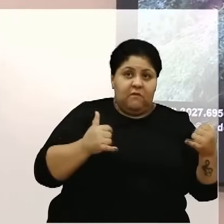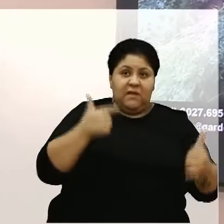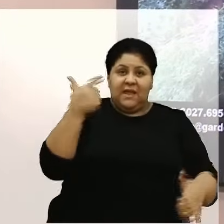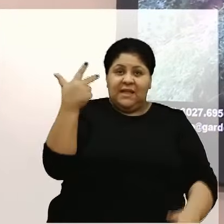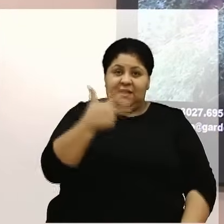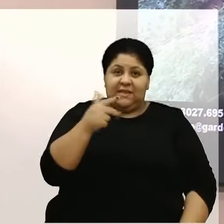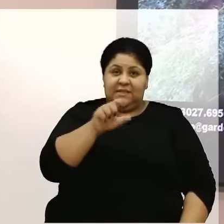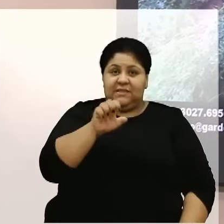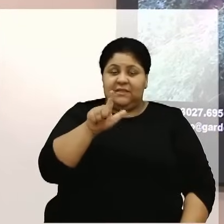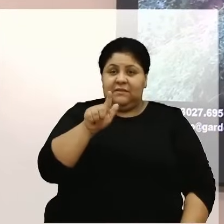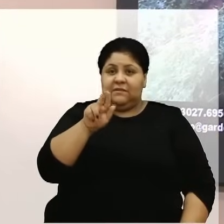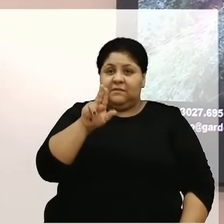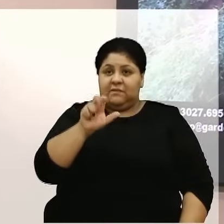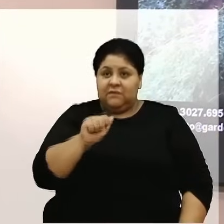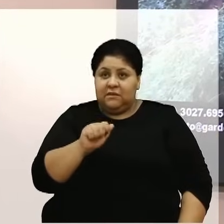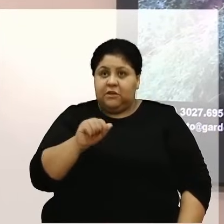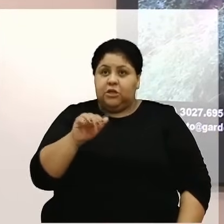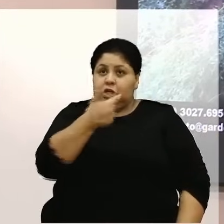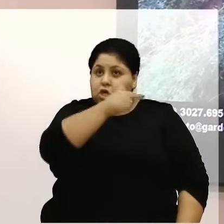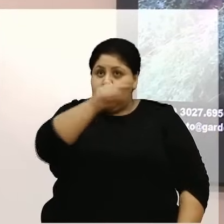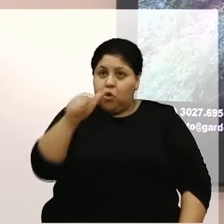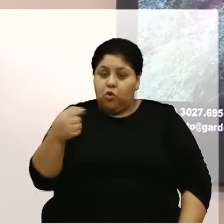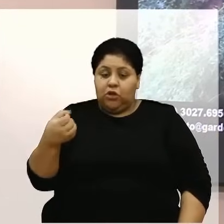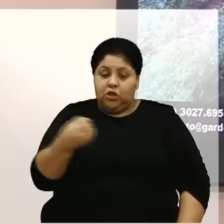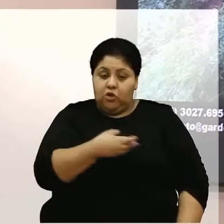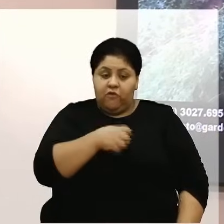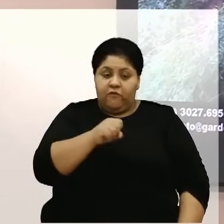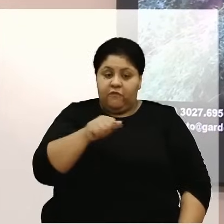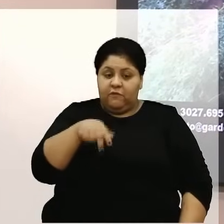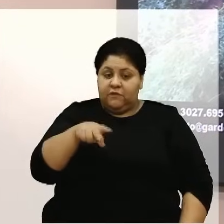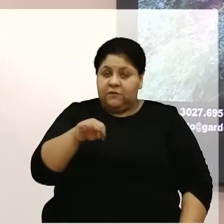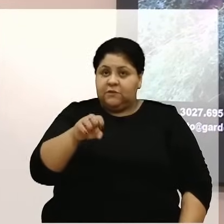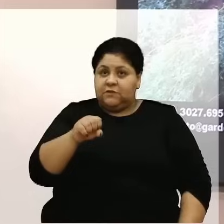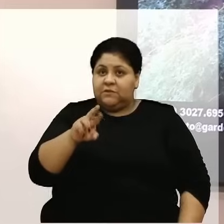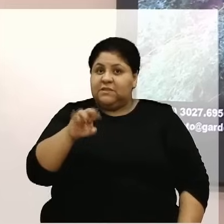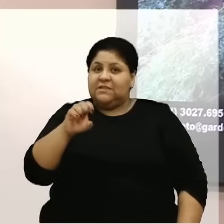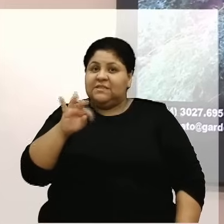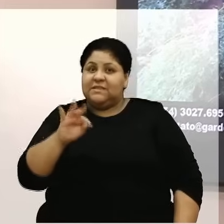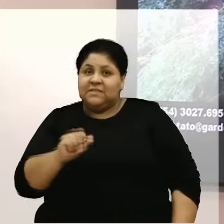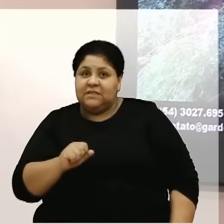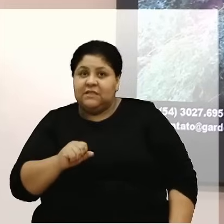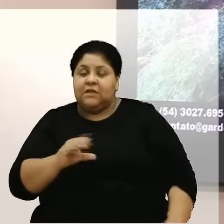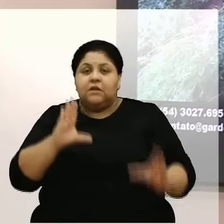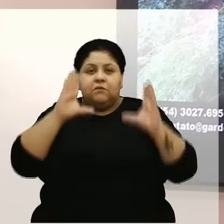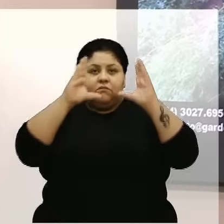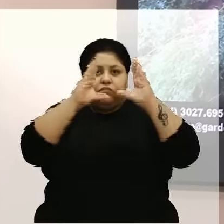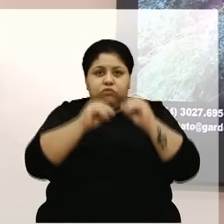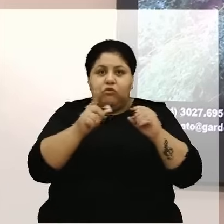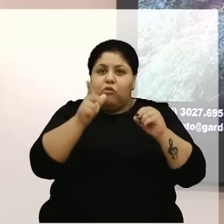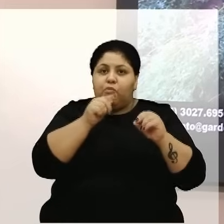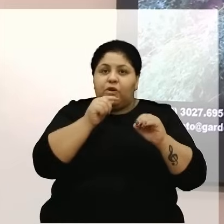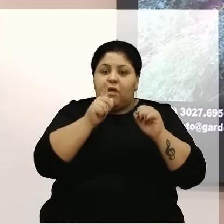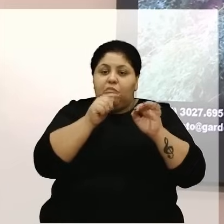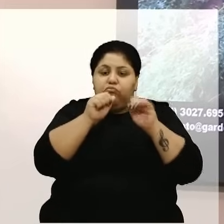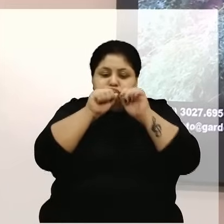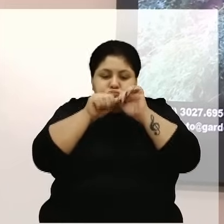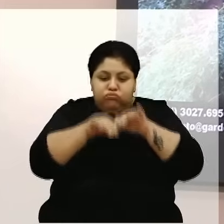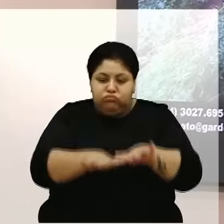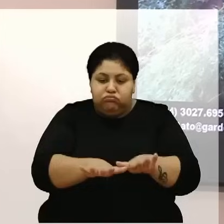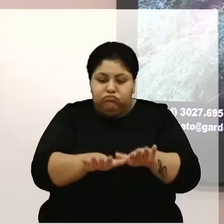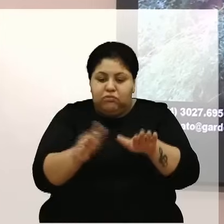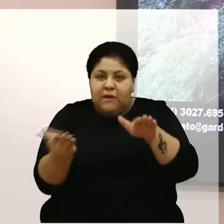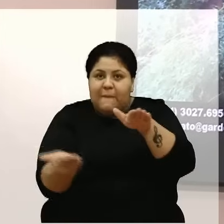Légua e a outra que vem de Nova Santa Rita. Porém, a de Nova Santa Rita está desligada, porque ela está submersa, está embaixo d'água. Então,